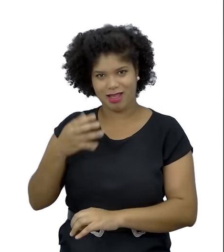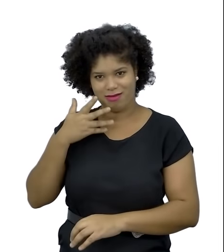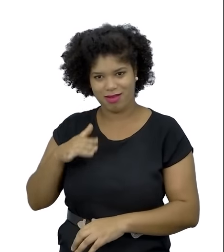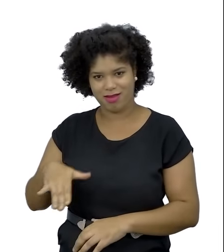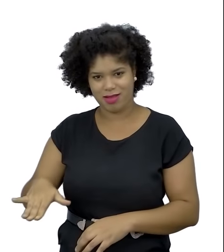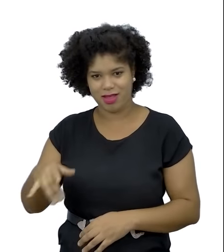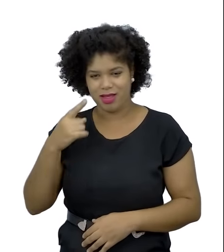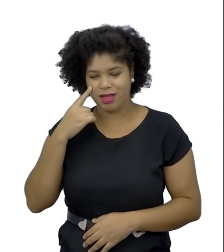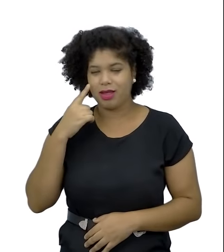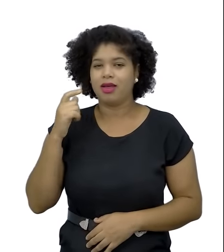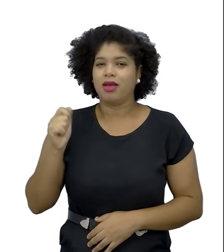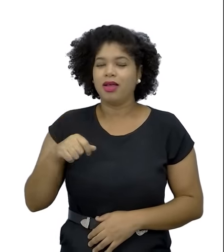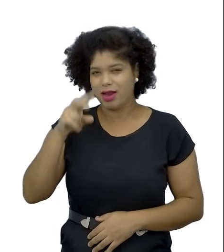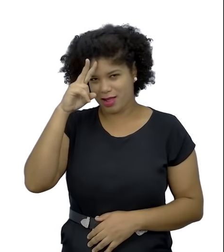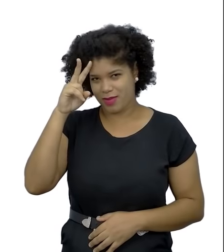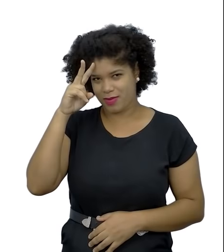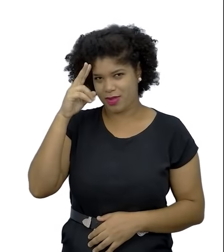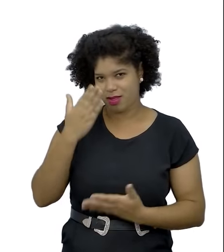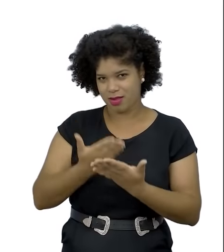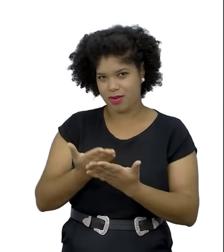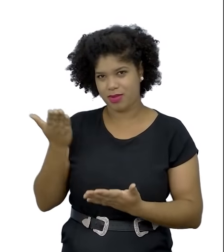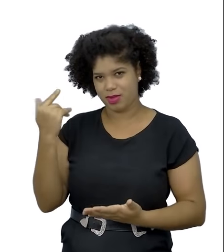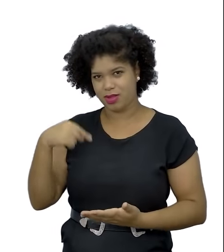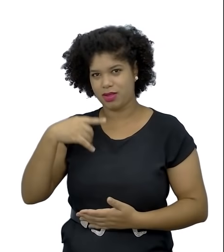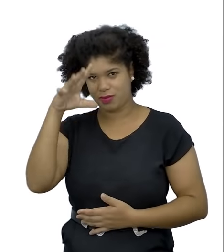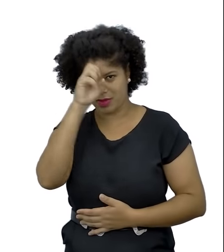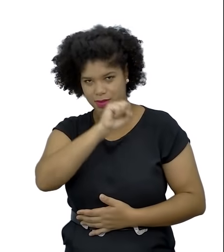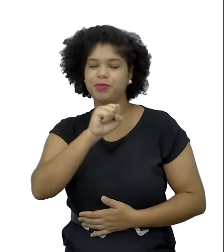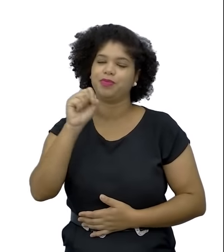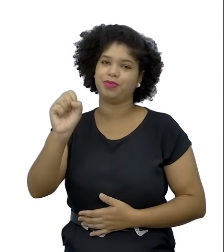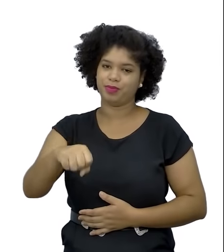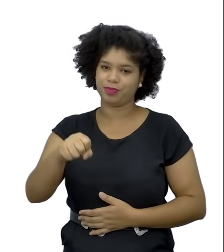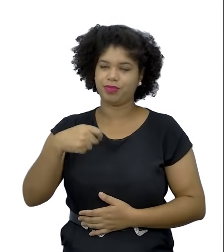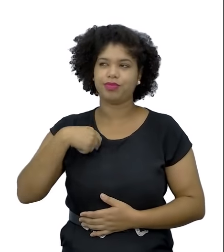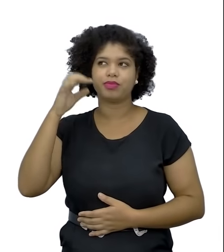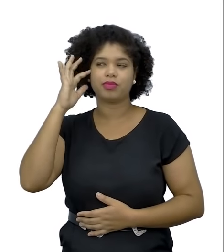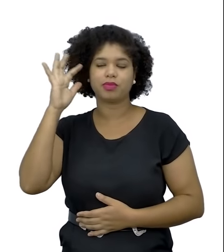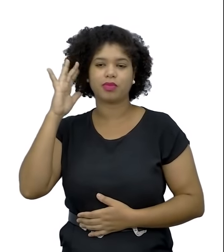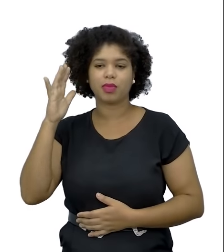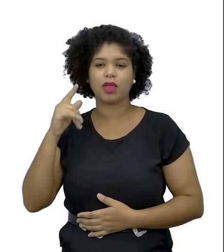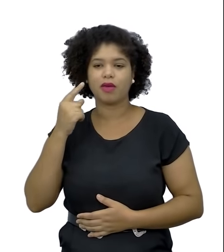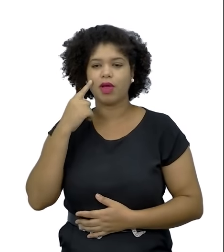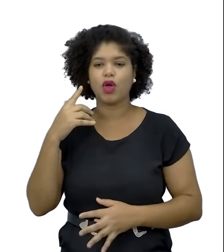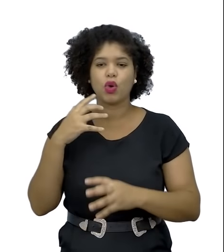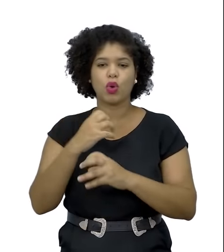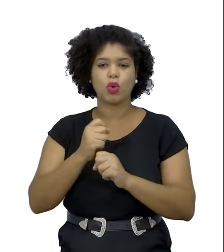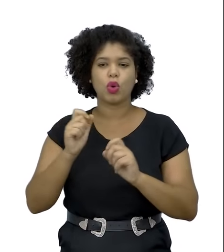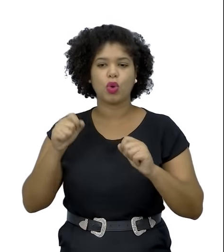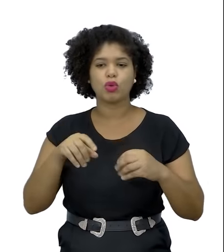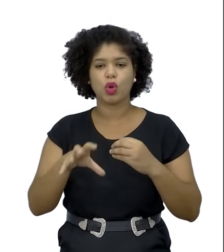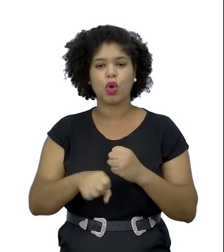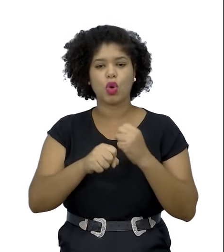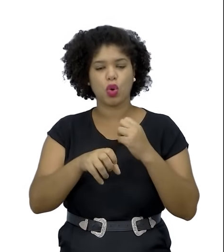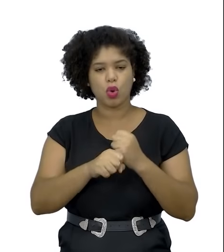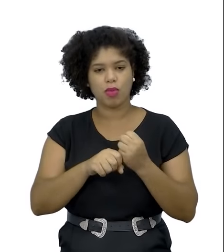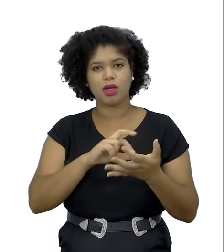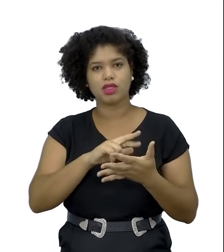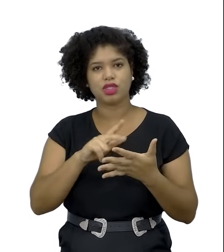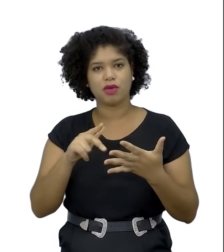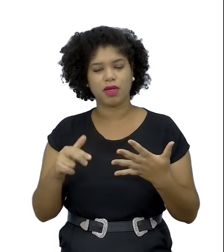que vimos no encontro anterior, refletindo que a noção de totalidade pode ser composta por